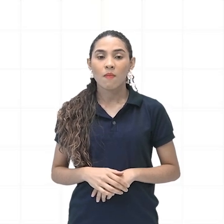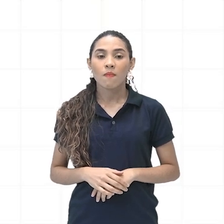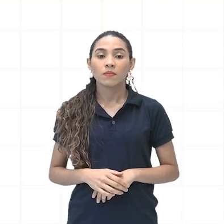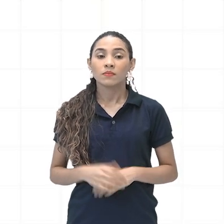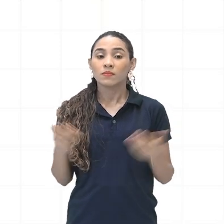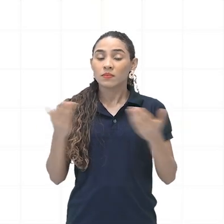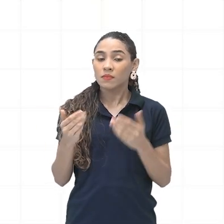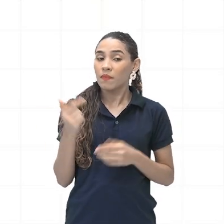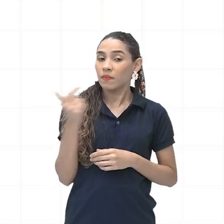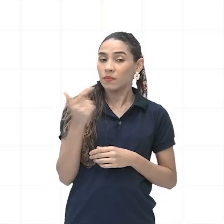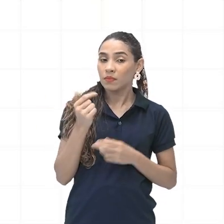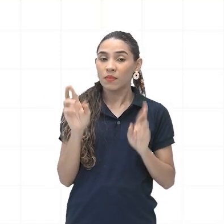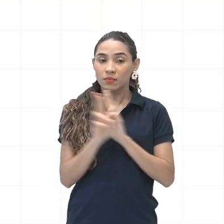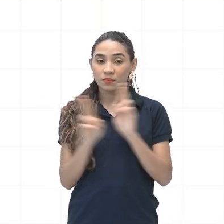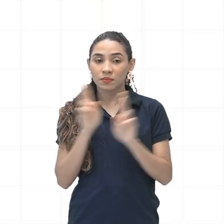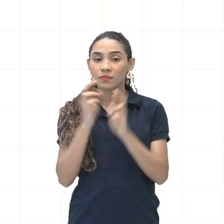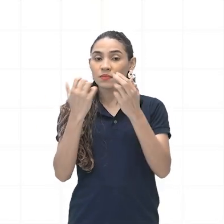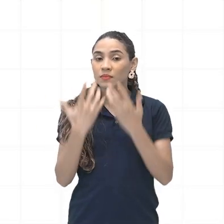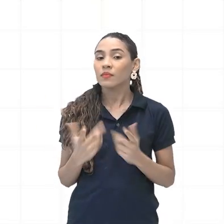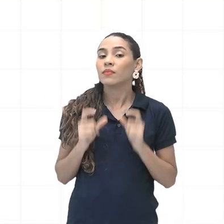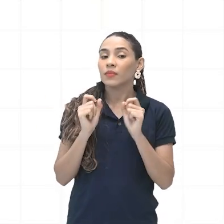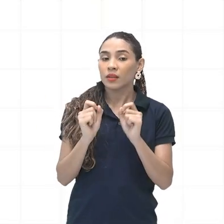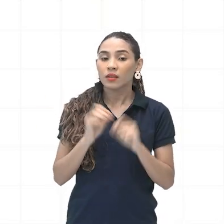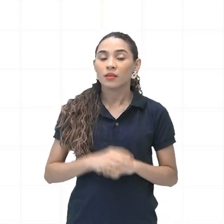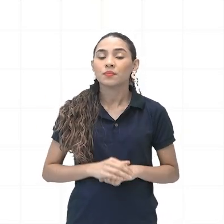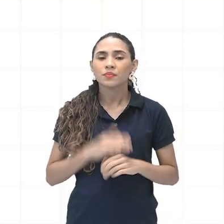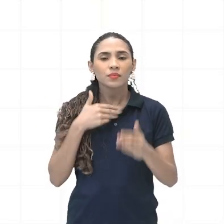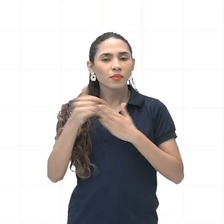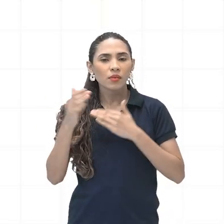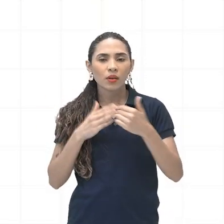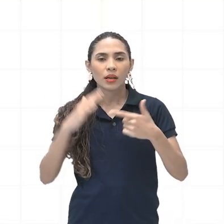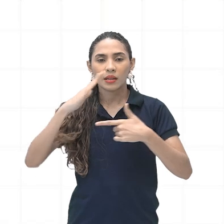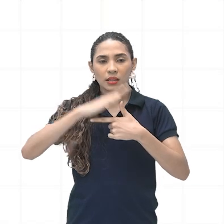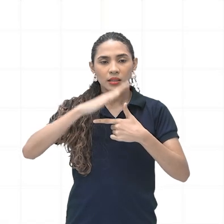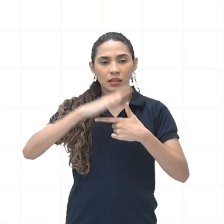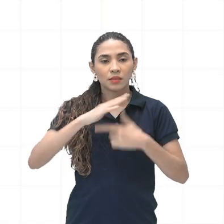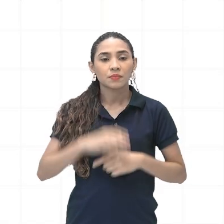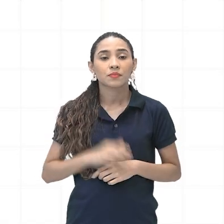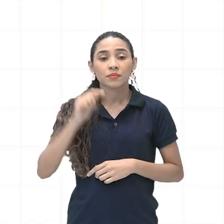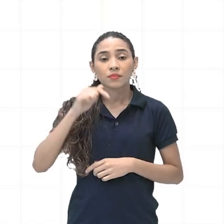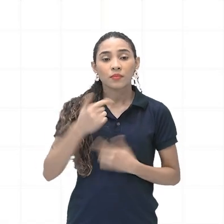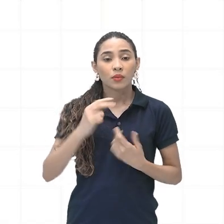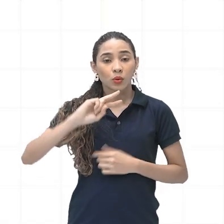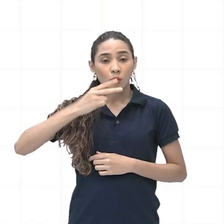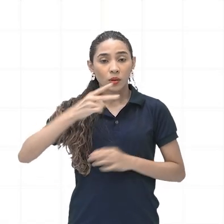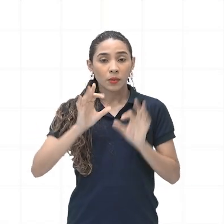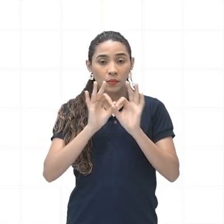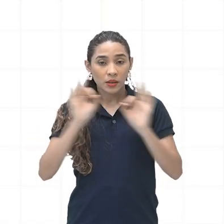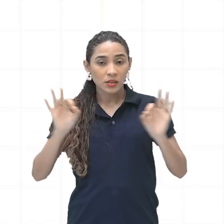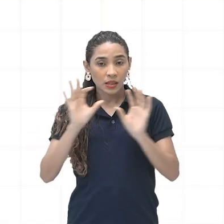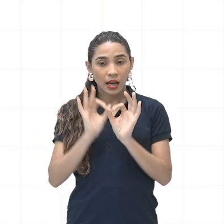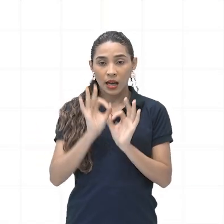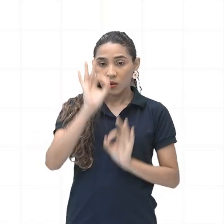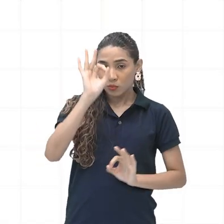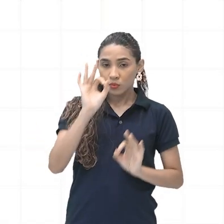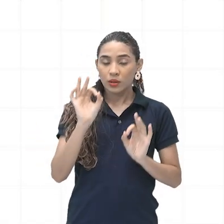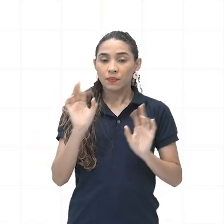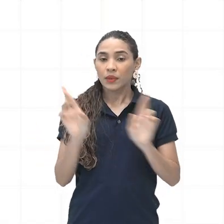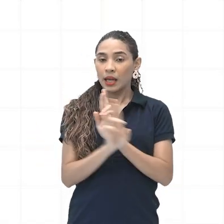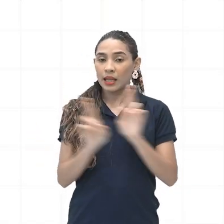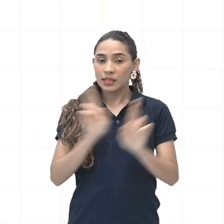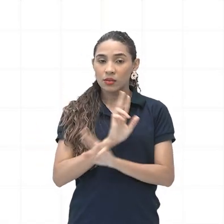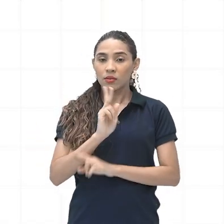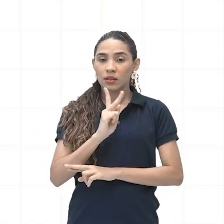Vamos agora à nossa segunda relação, que fala o seguinte: em qualquer triângulo retângulo, o quadrado da medida da altura relativa